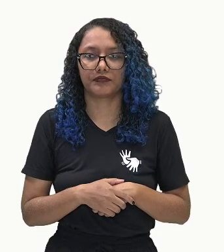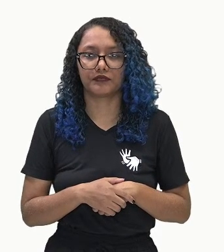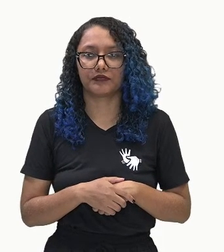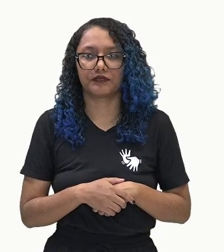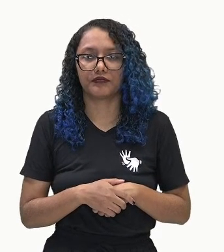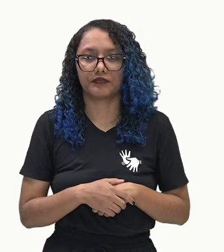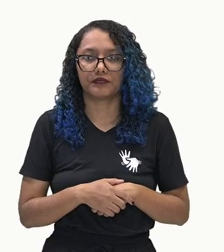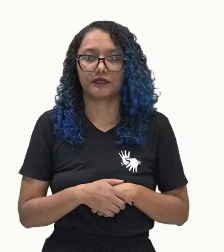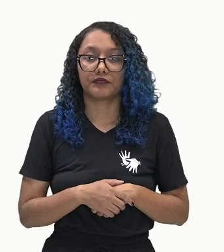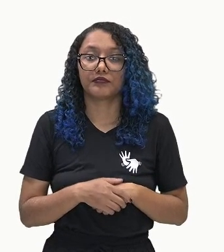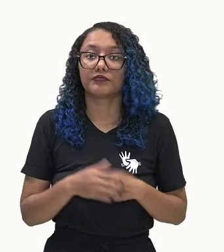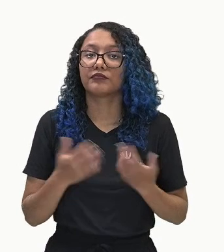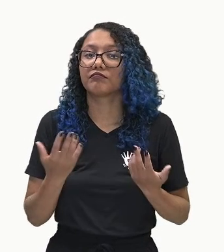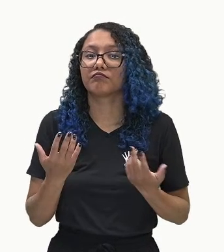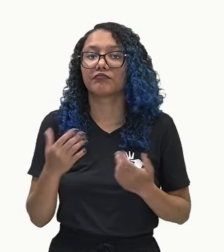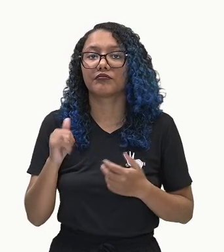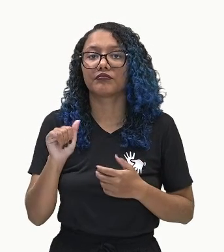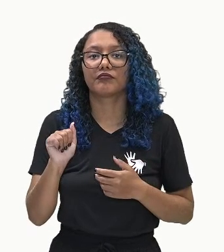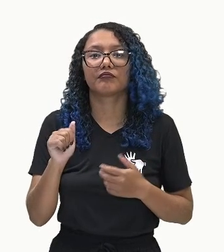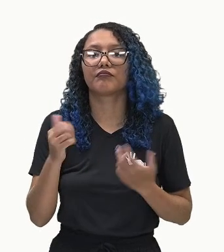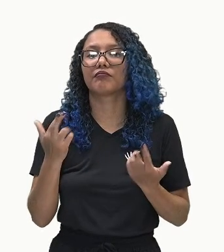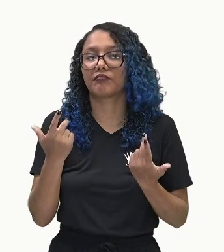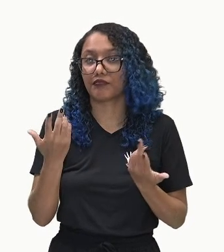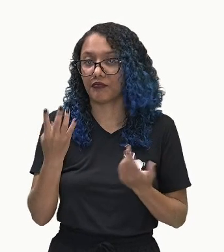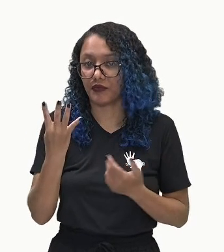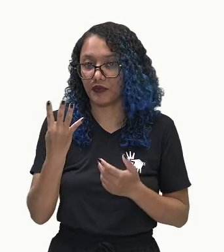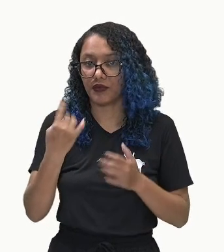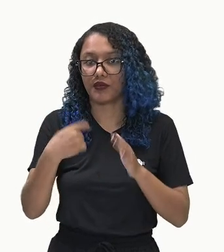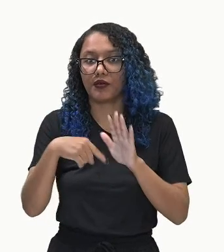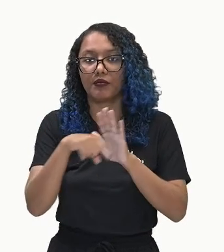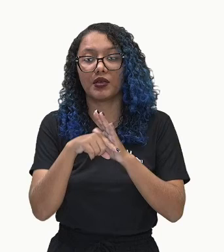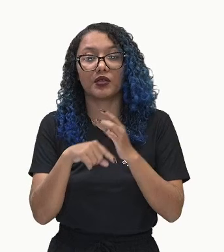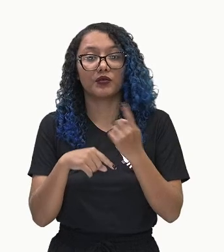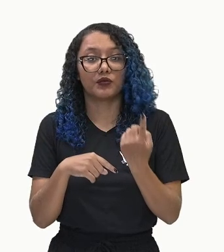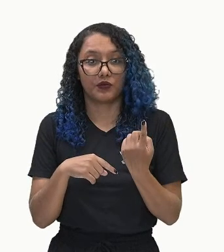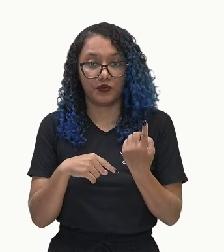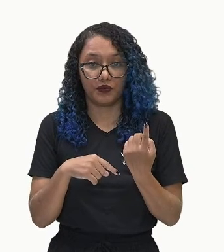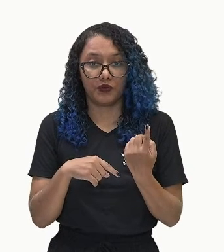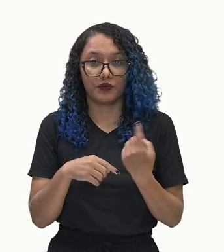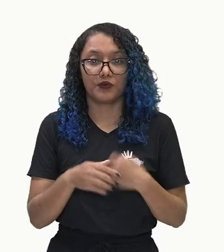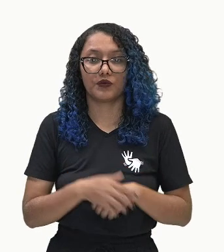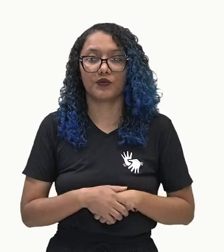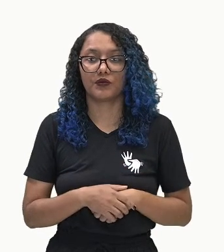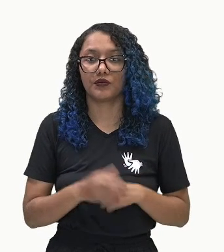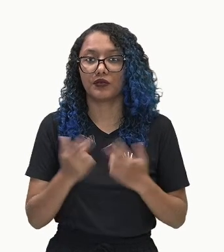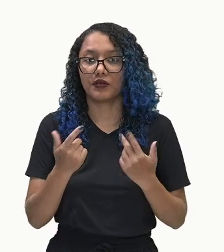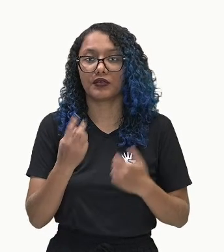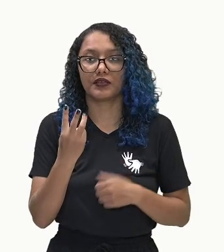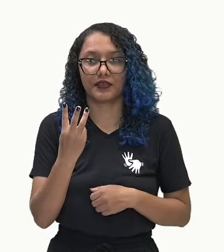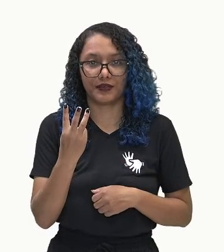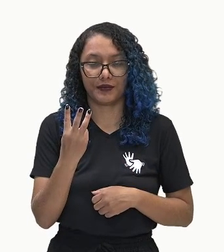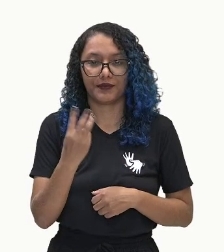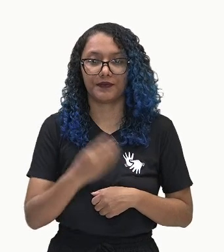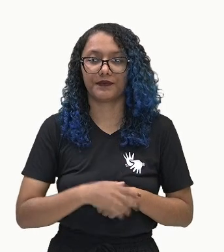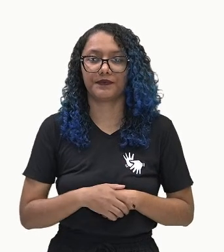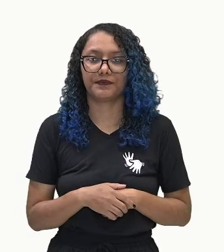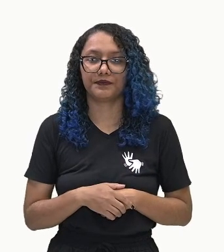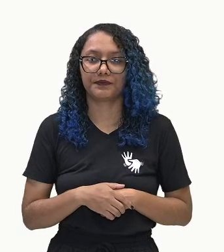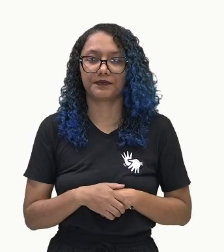y do B é 4, o y do A é 1. 4 menos 1 é igual a 3.